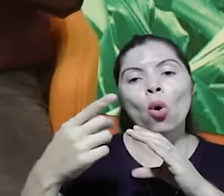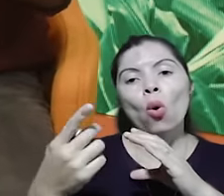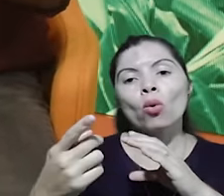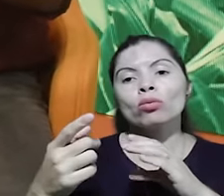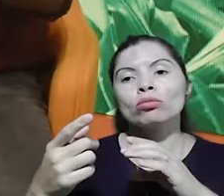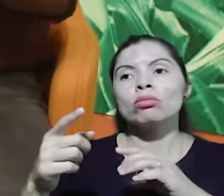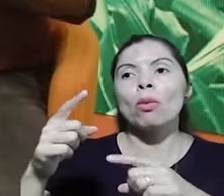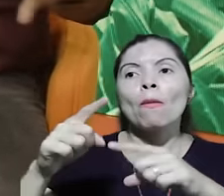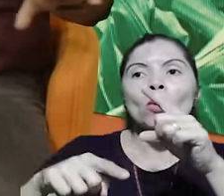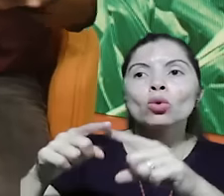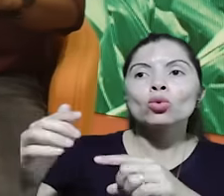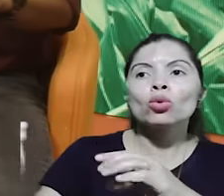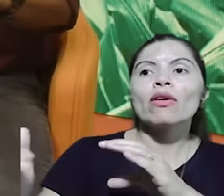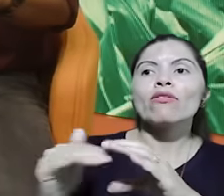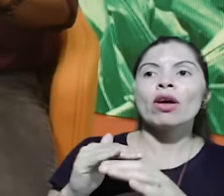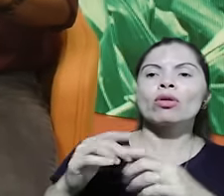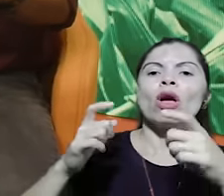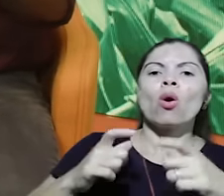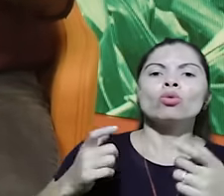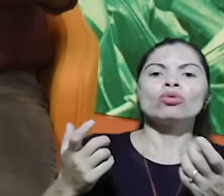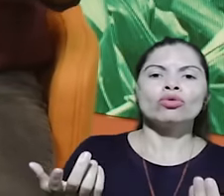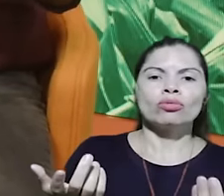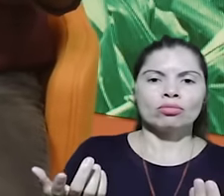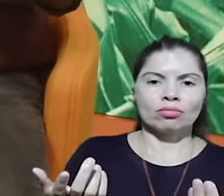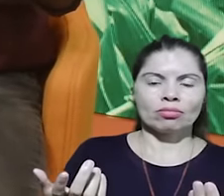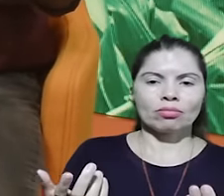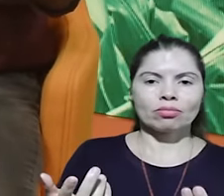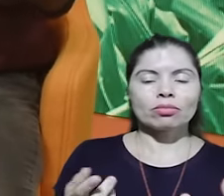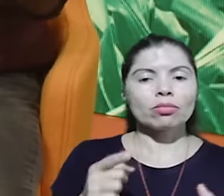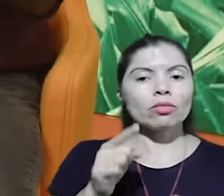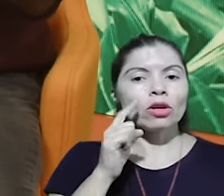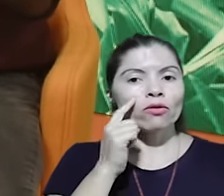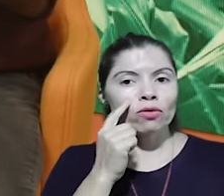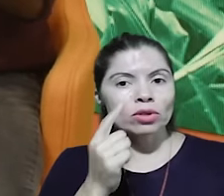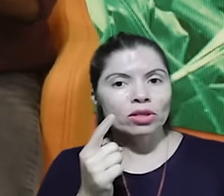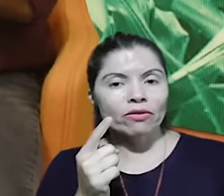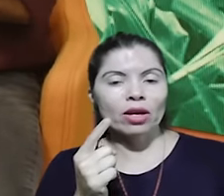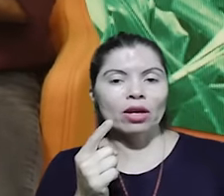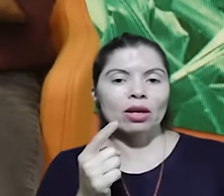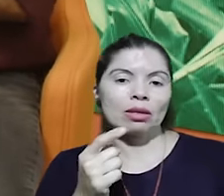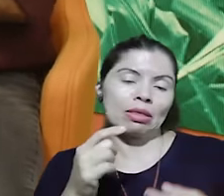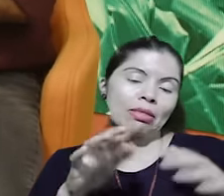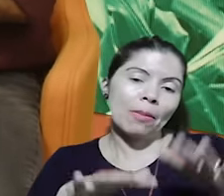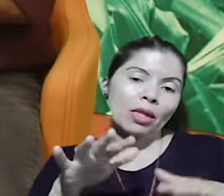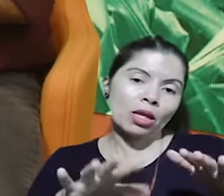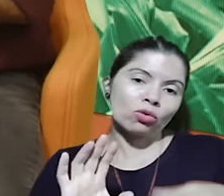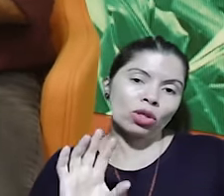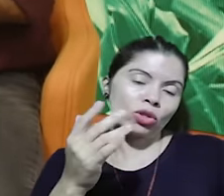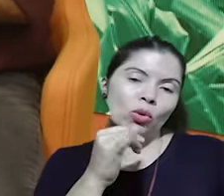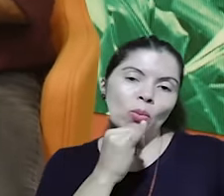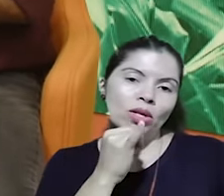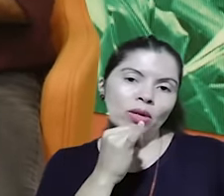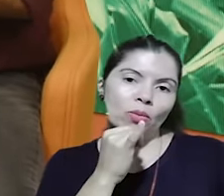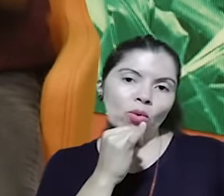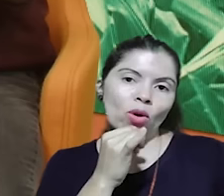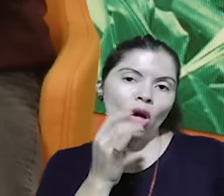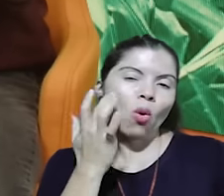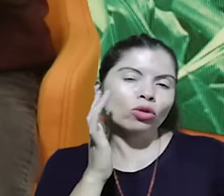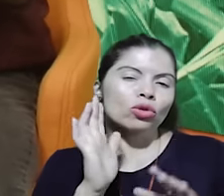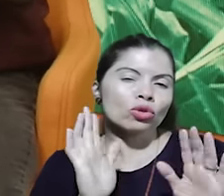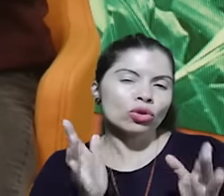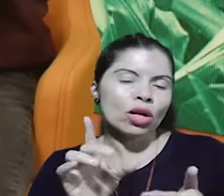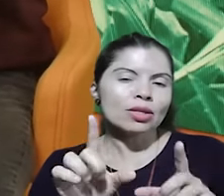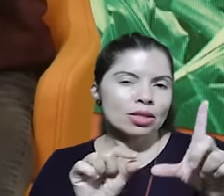E aí você insere a cfop e coloca a situação tributária e ali você dependendo da situação por exemplo eu acho que eu cheguei a